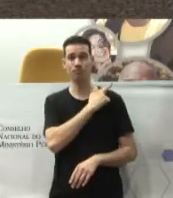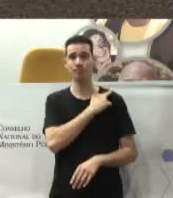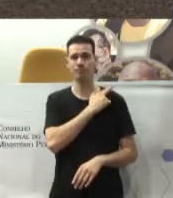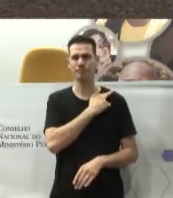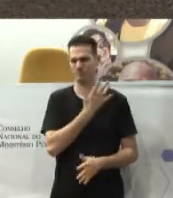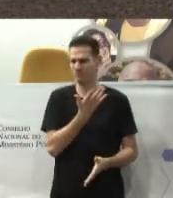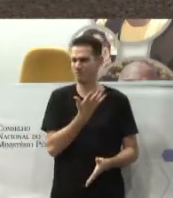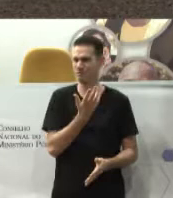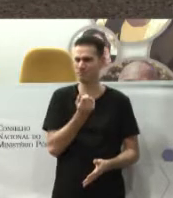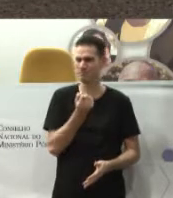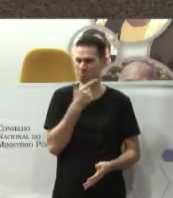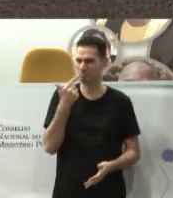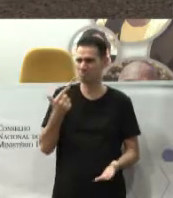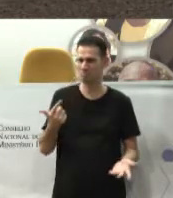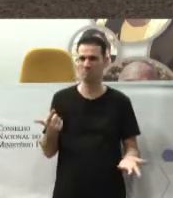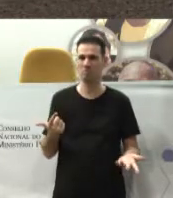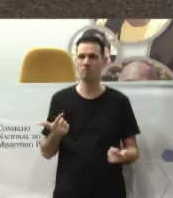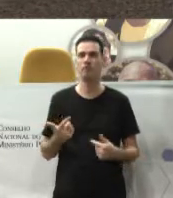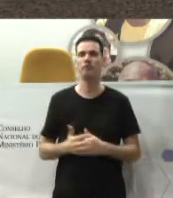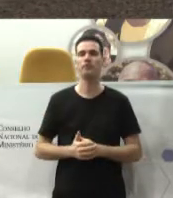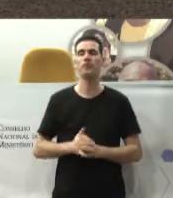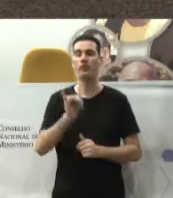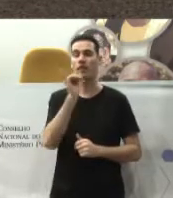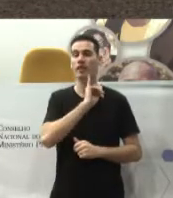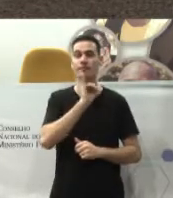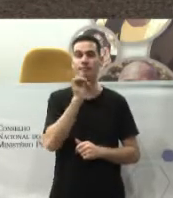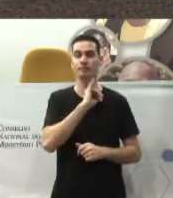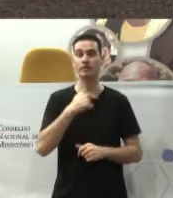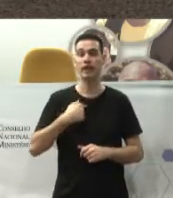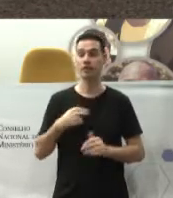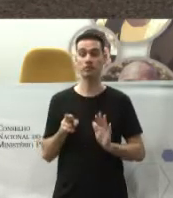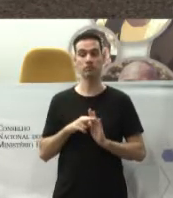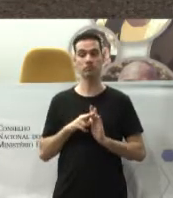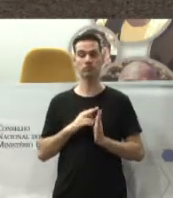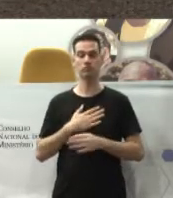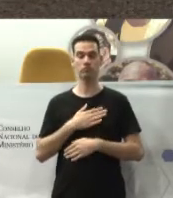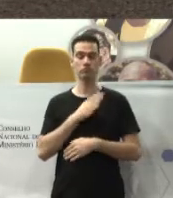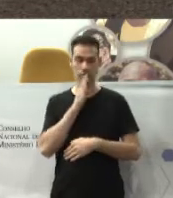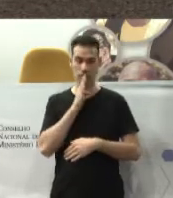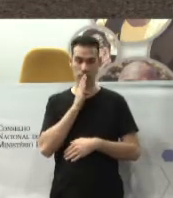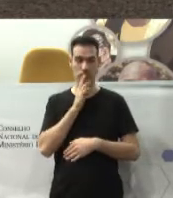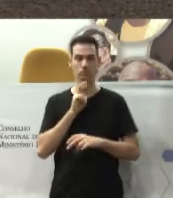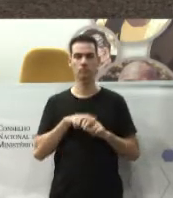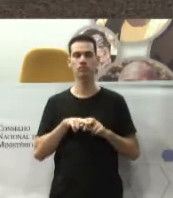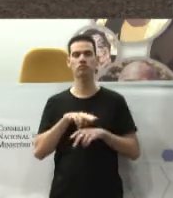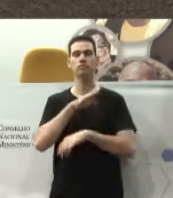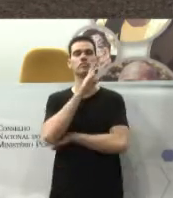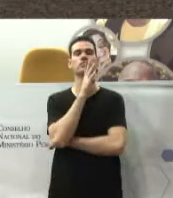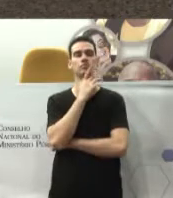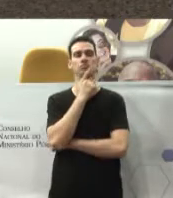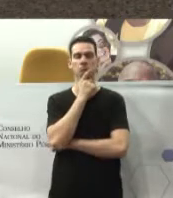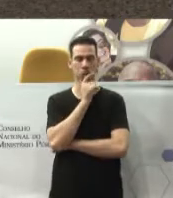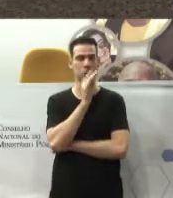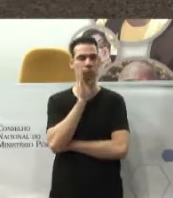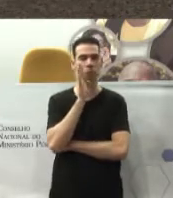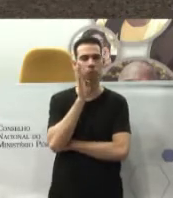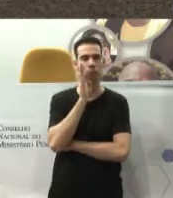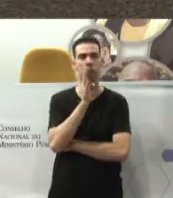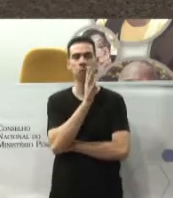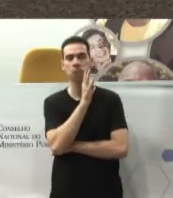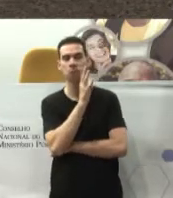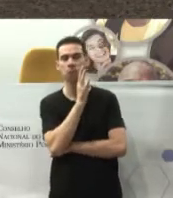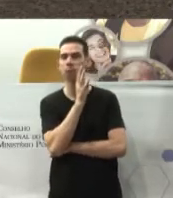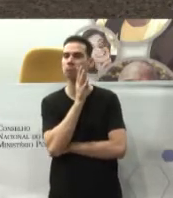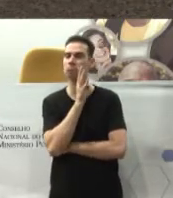É engraçado quando eu faço essas audiências, que em regra eu fico calada. E fico sentada, só ouvindo as discussões e no